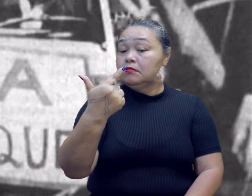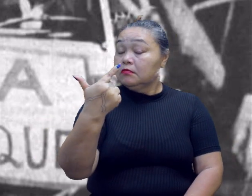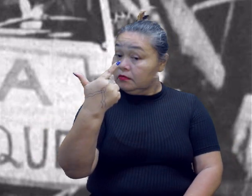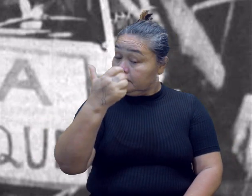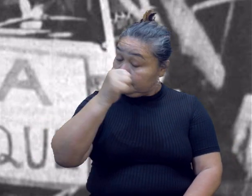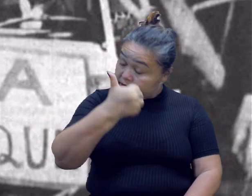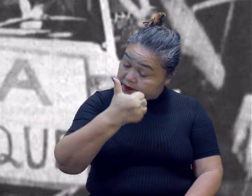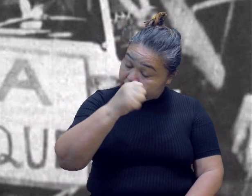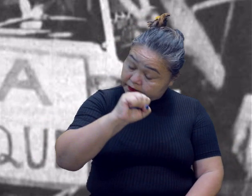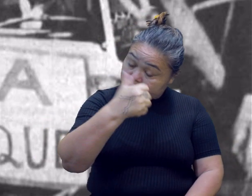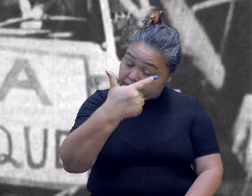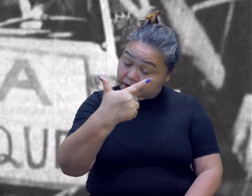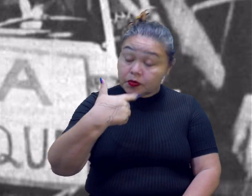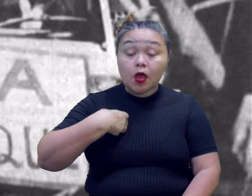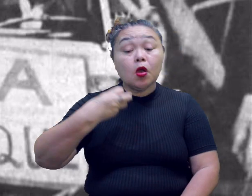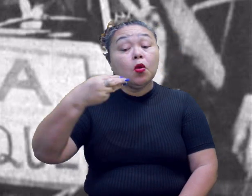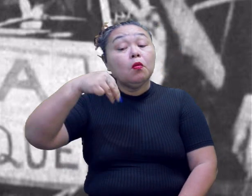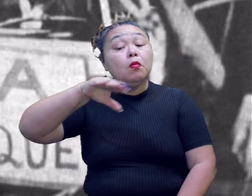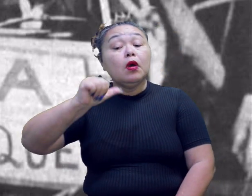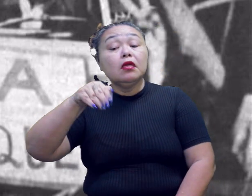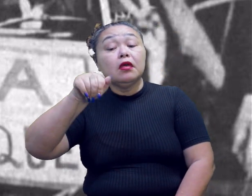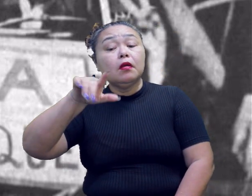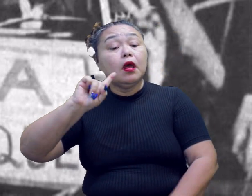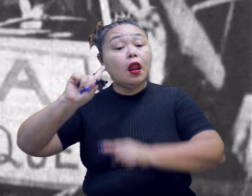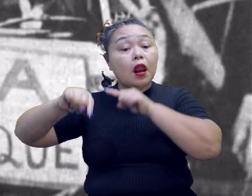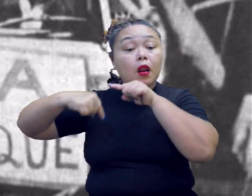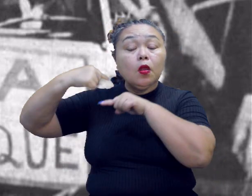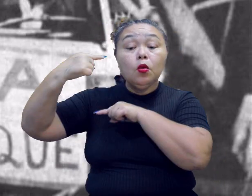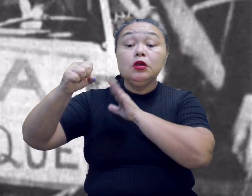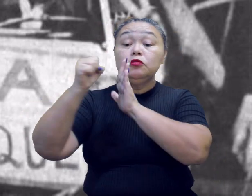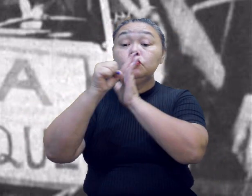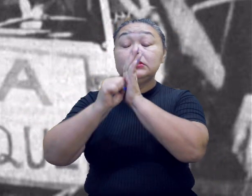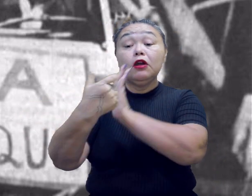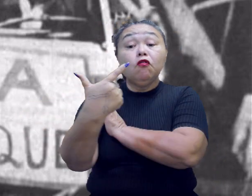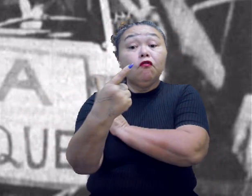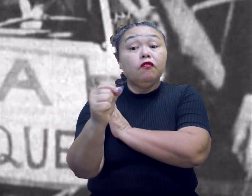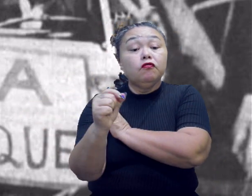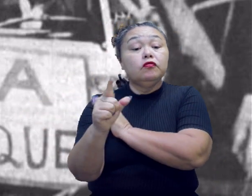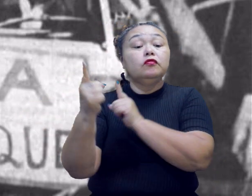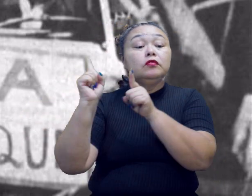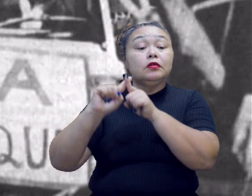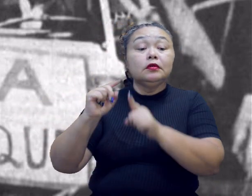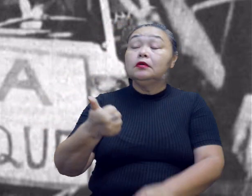1822. Moçambique só vai se tornar independente no século XX, em